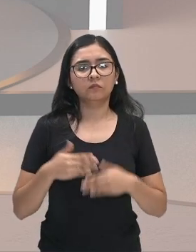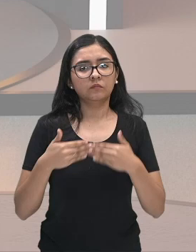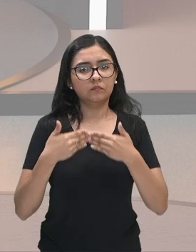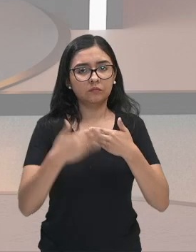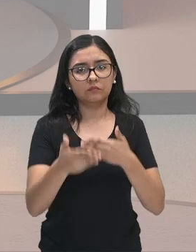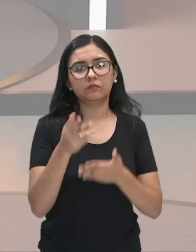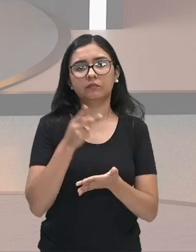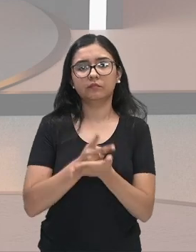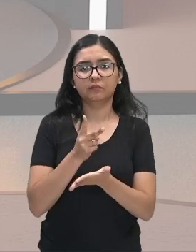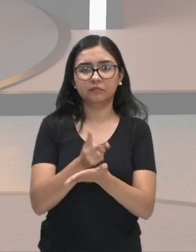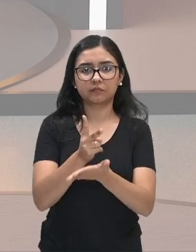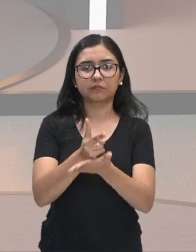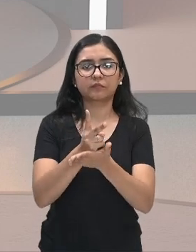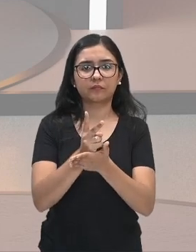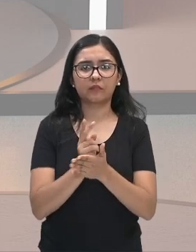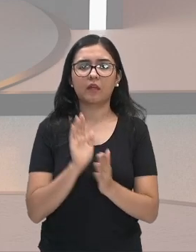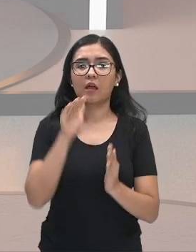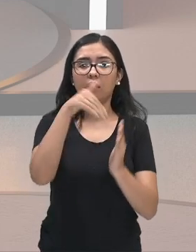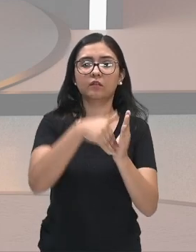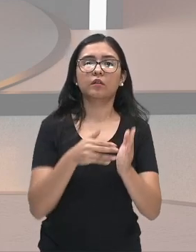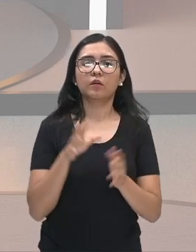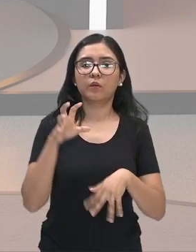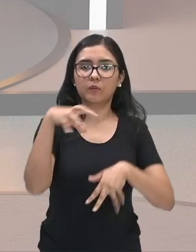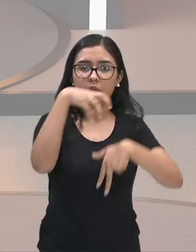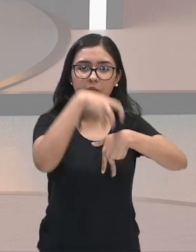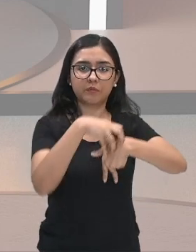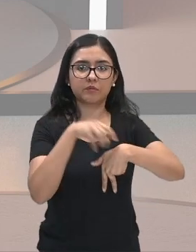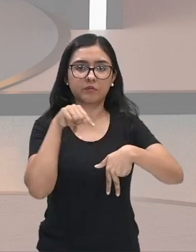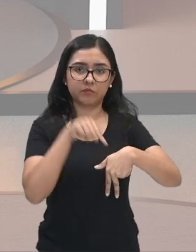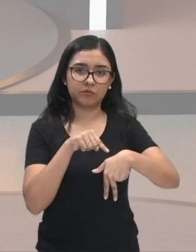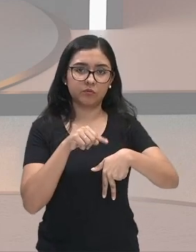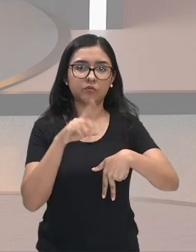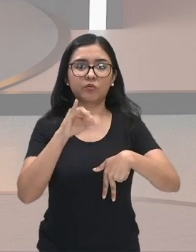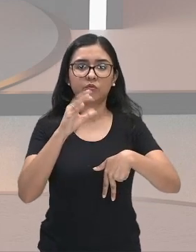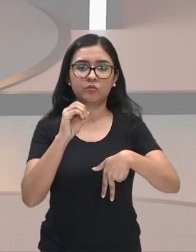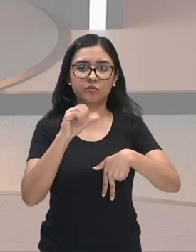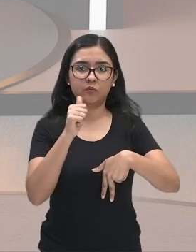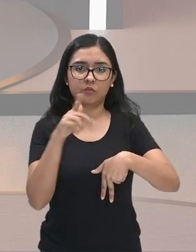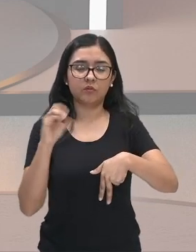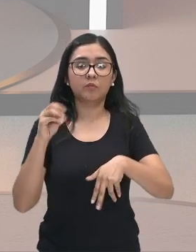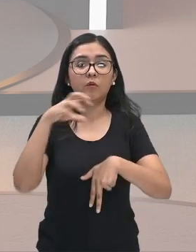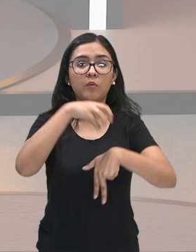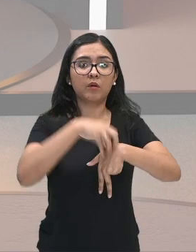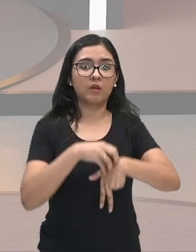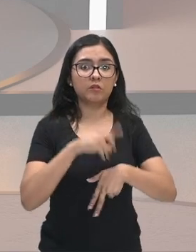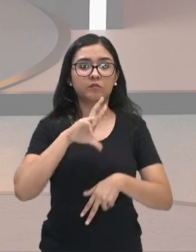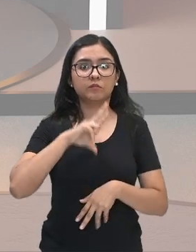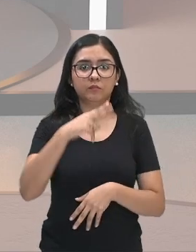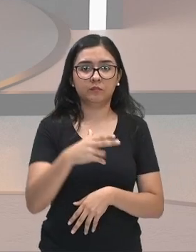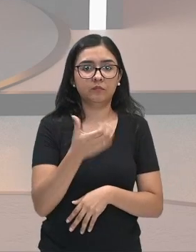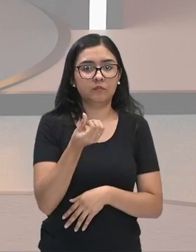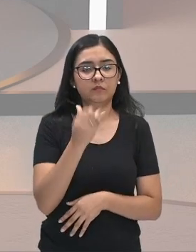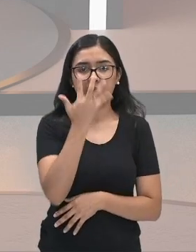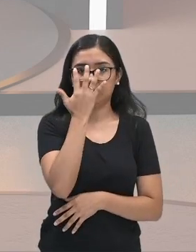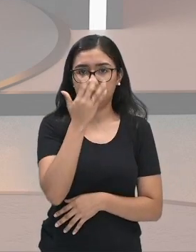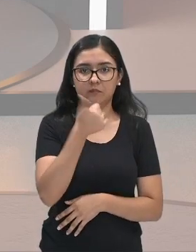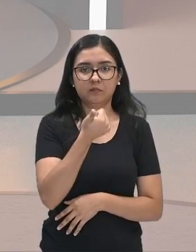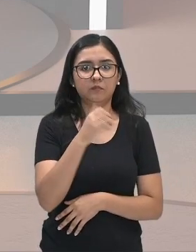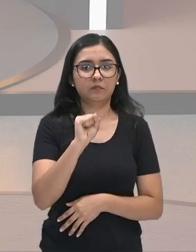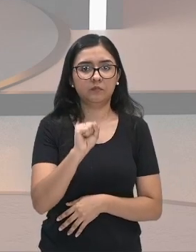continuou até a coroação de Dom João como rei de Portugal em 6 de fevereiro